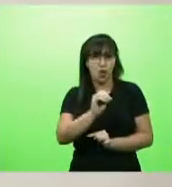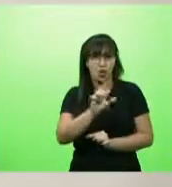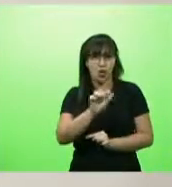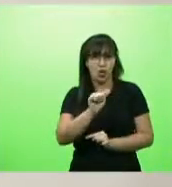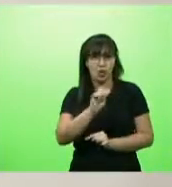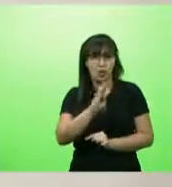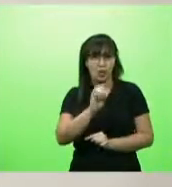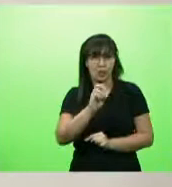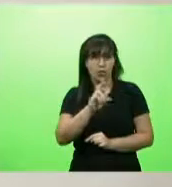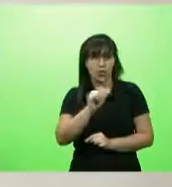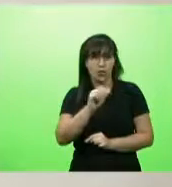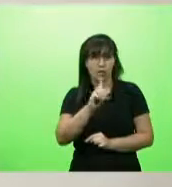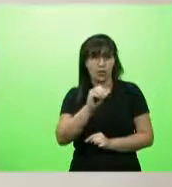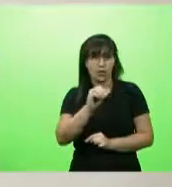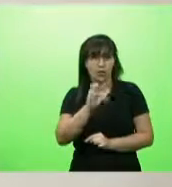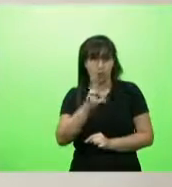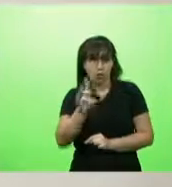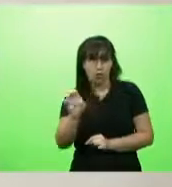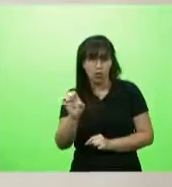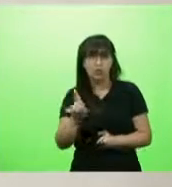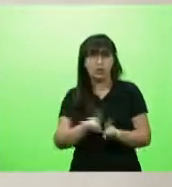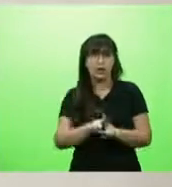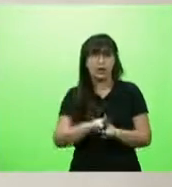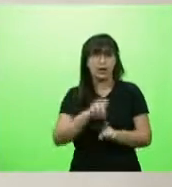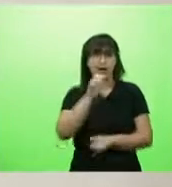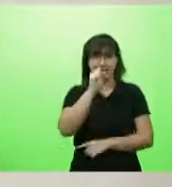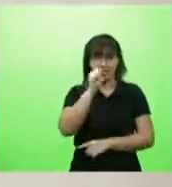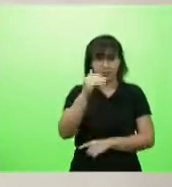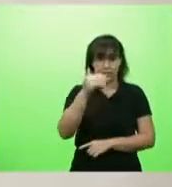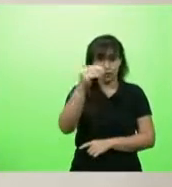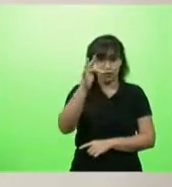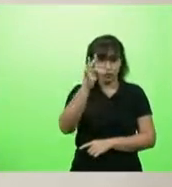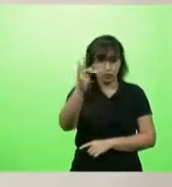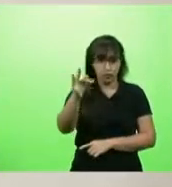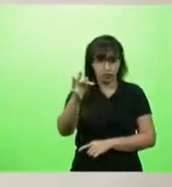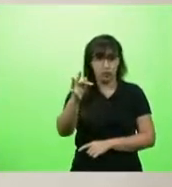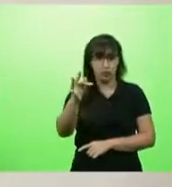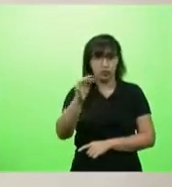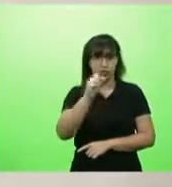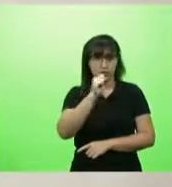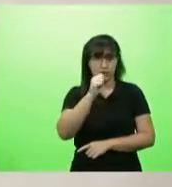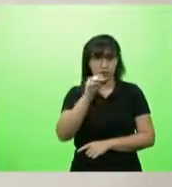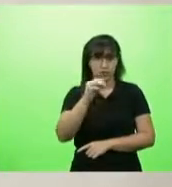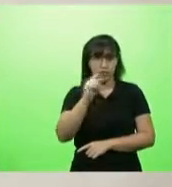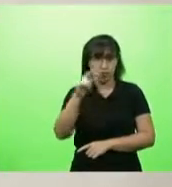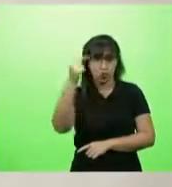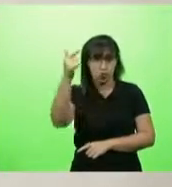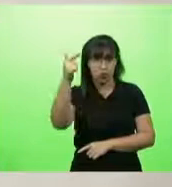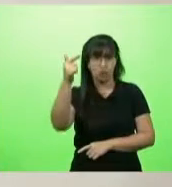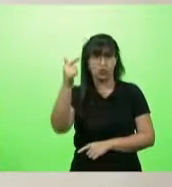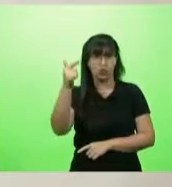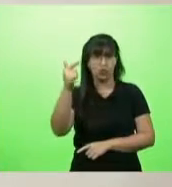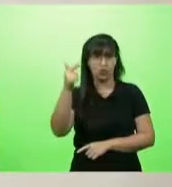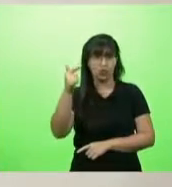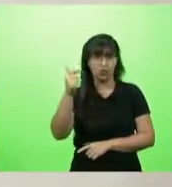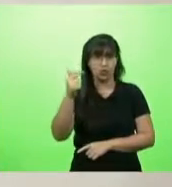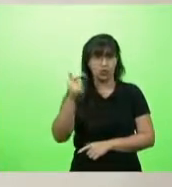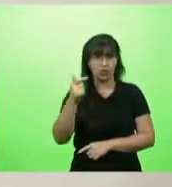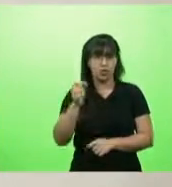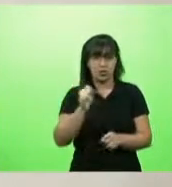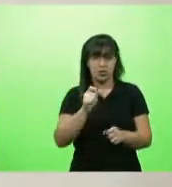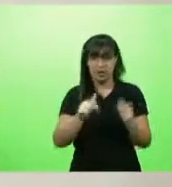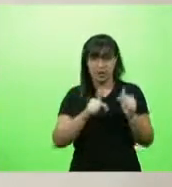sábados e nos futuros sábados, que me consta que sábado que vem agora também não será trabalhado, que seja